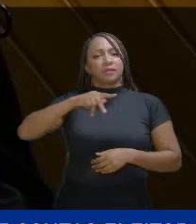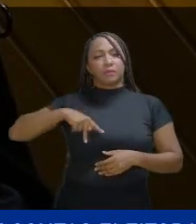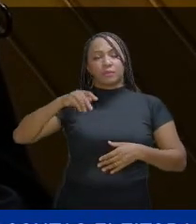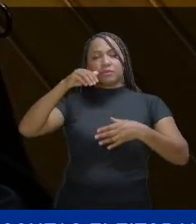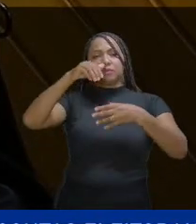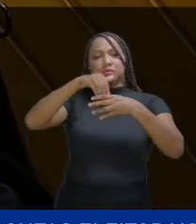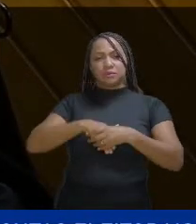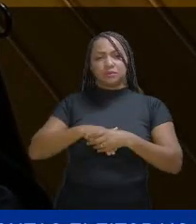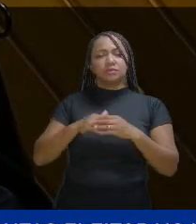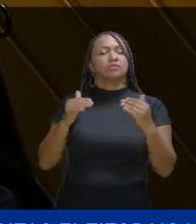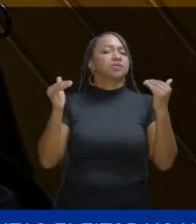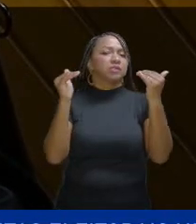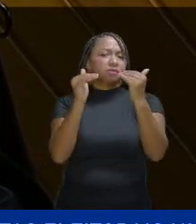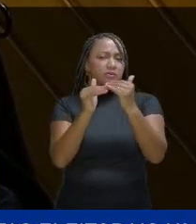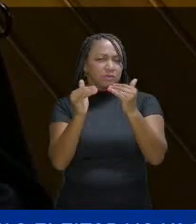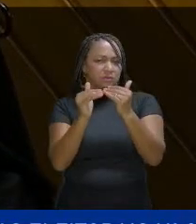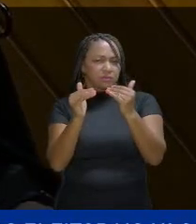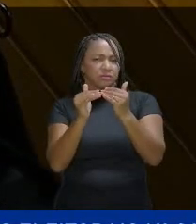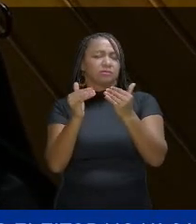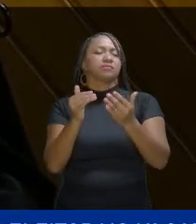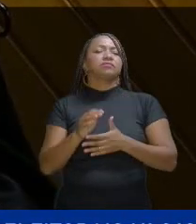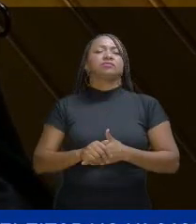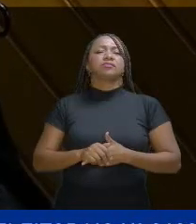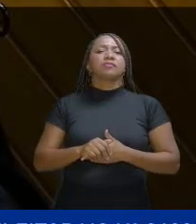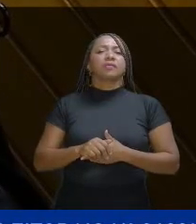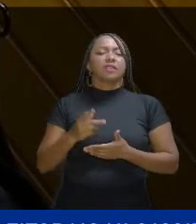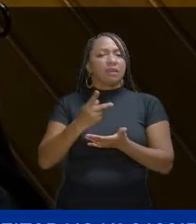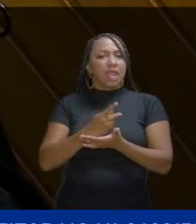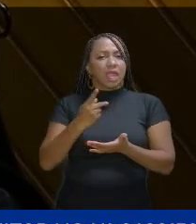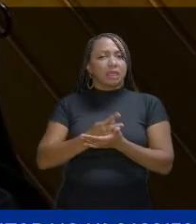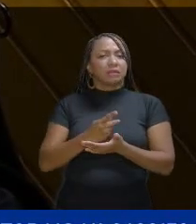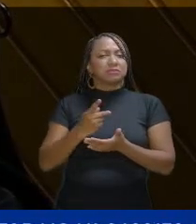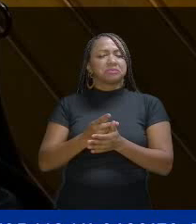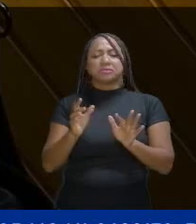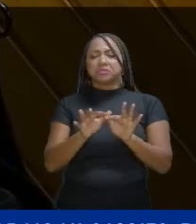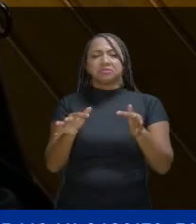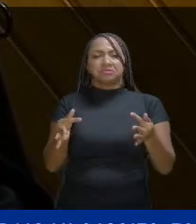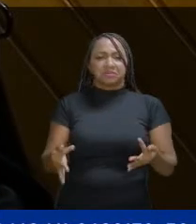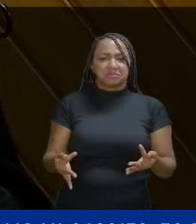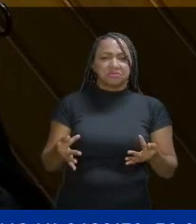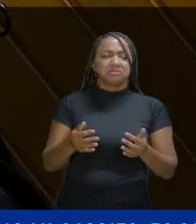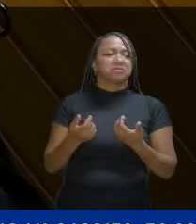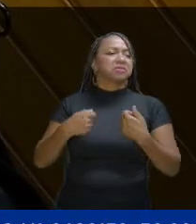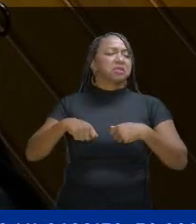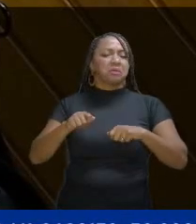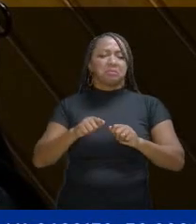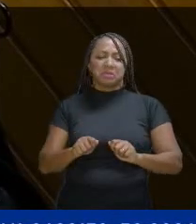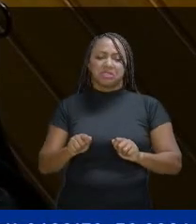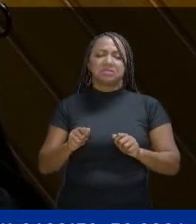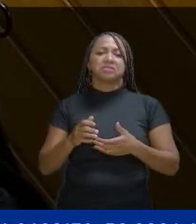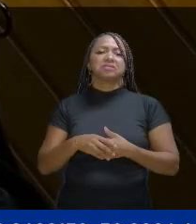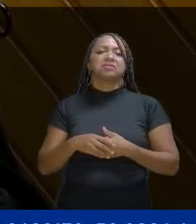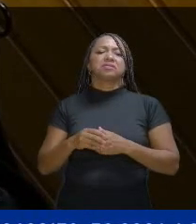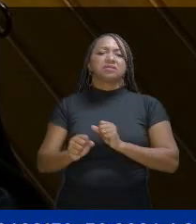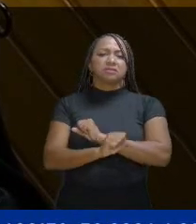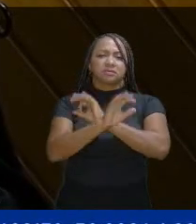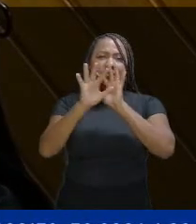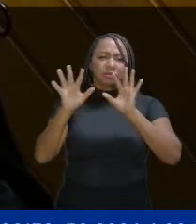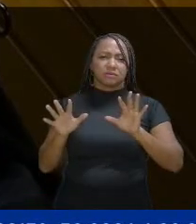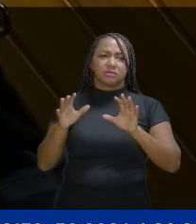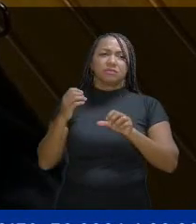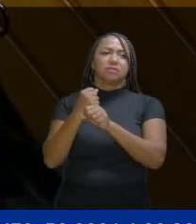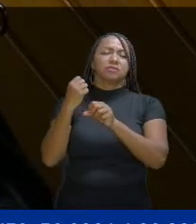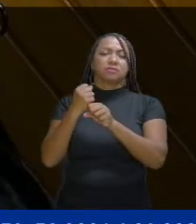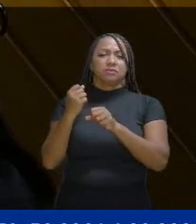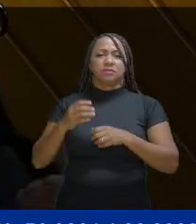Eleitoral, na mesma linha, afirmou tratar-se de irregularidade meramente formal, sem impacto na transparência das